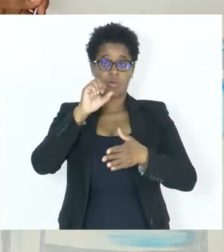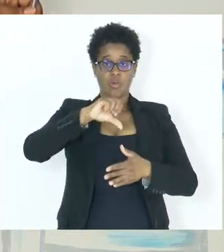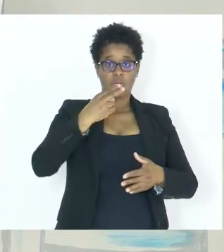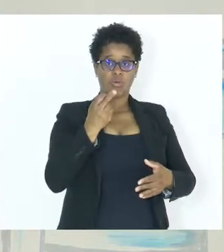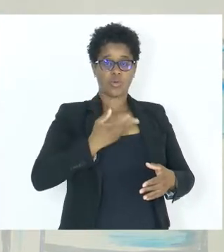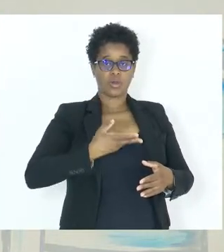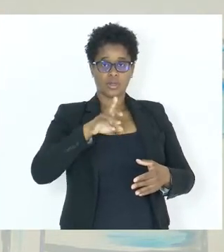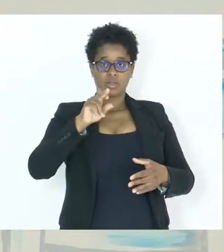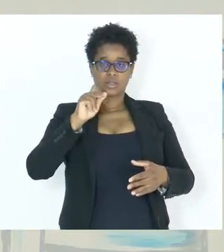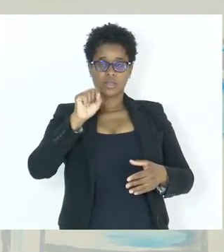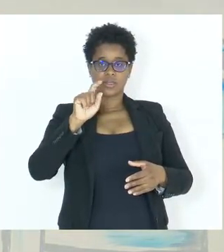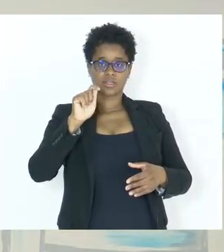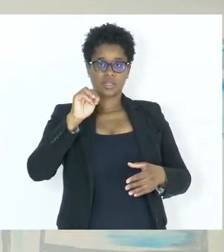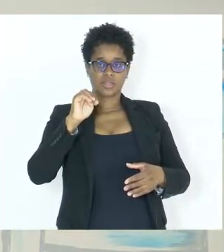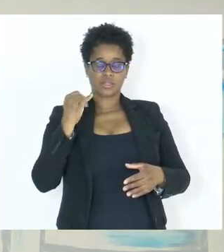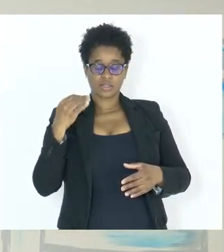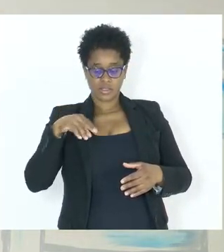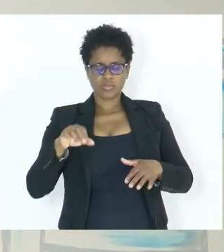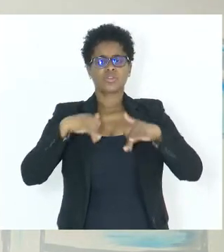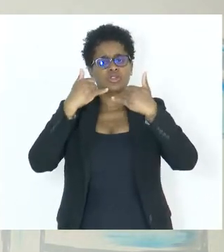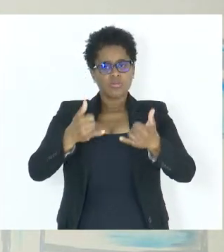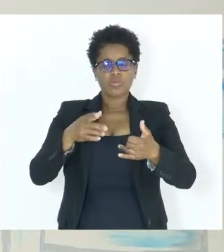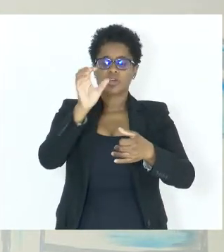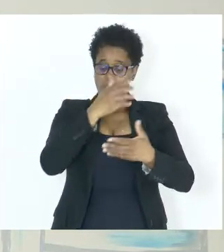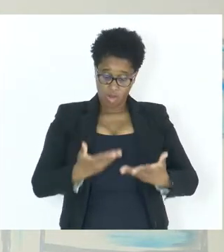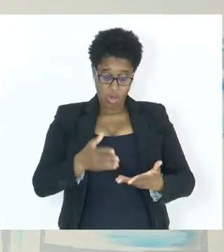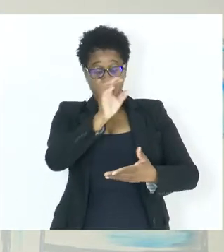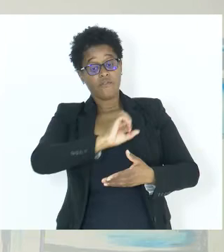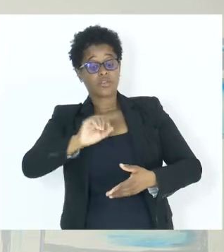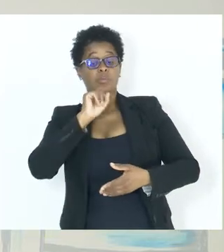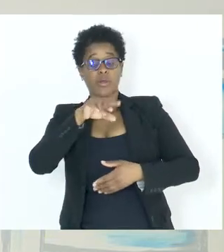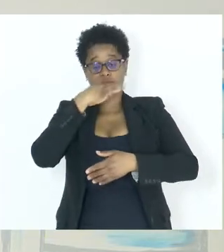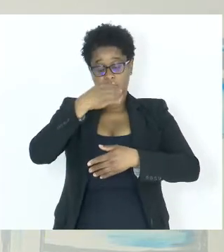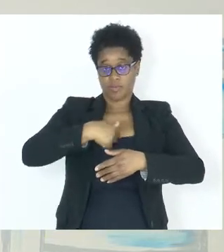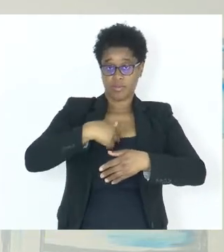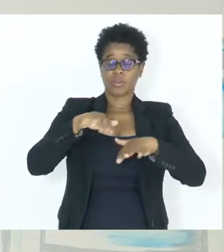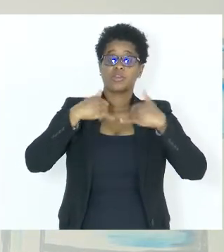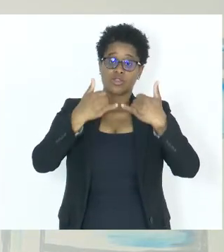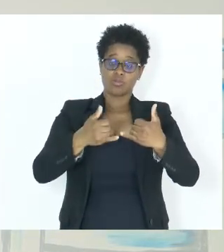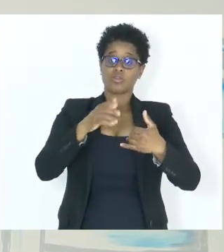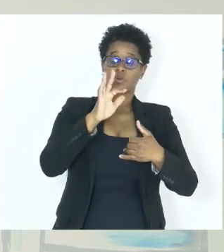40º. Depois do 40º, agora vocês podem me dizer, depois do 40º,